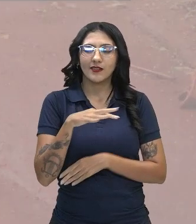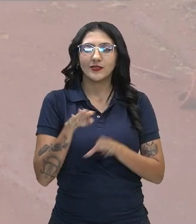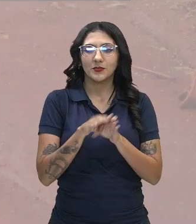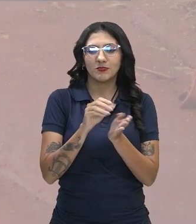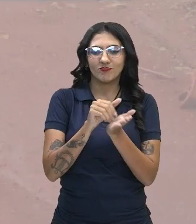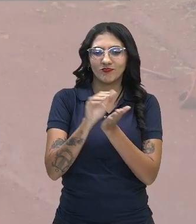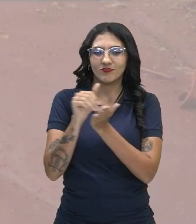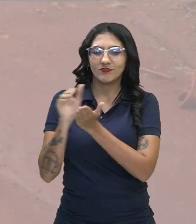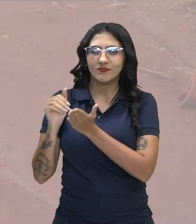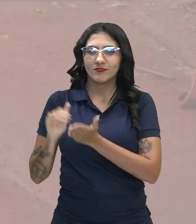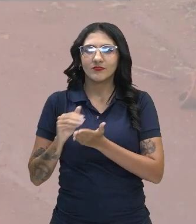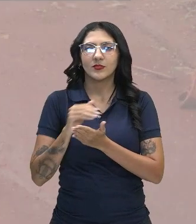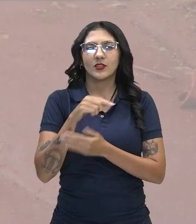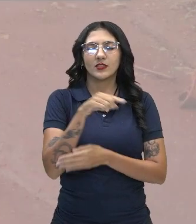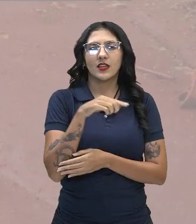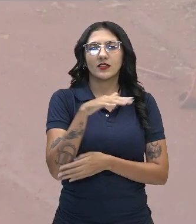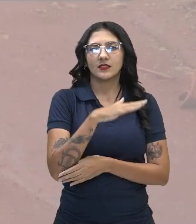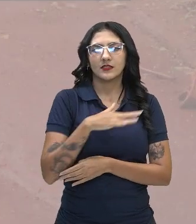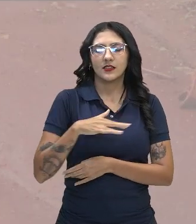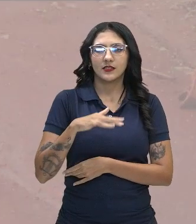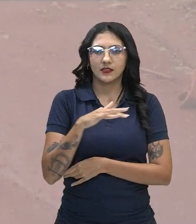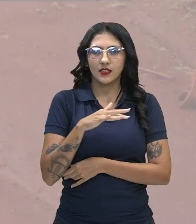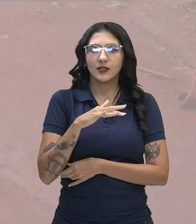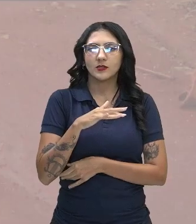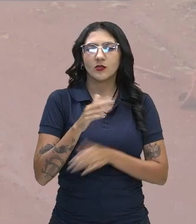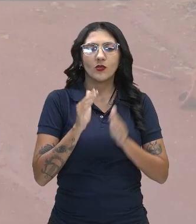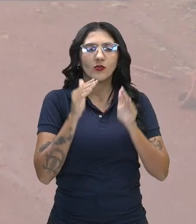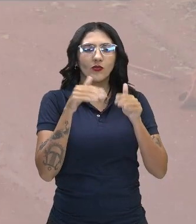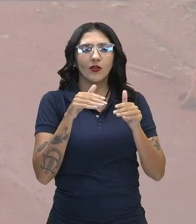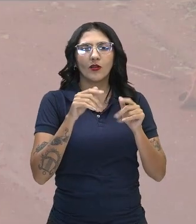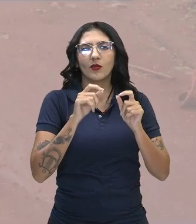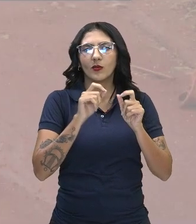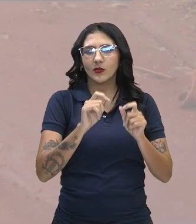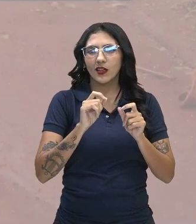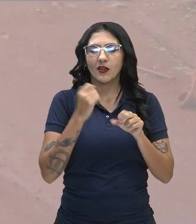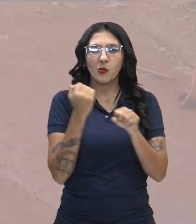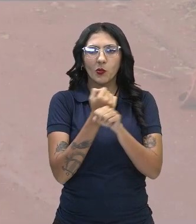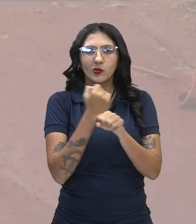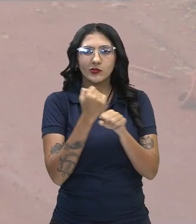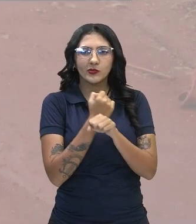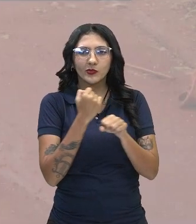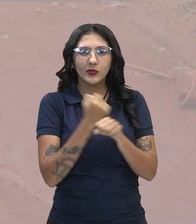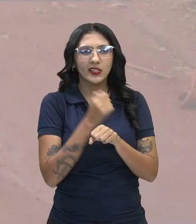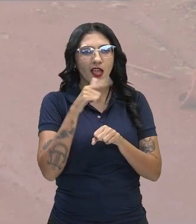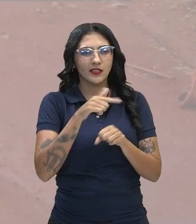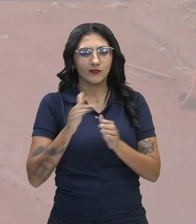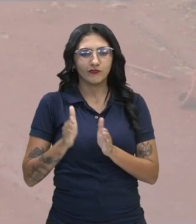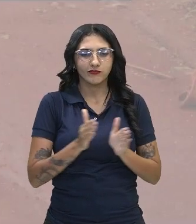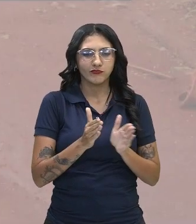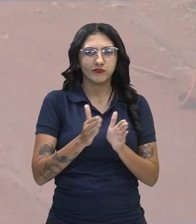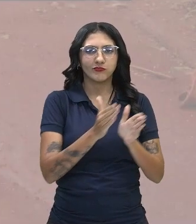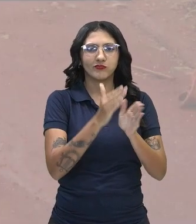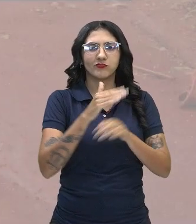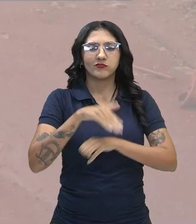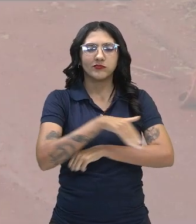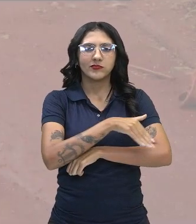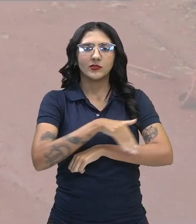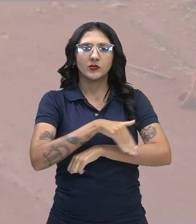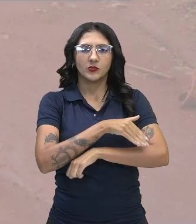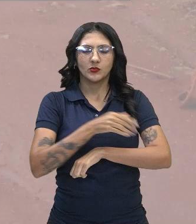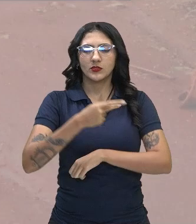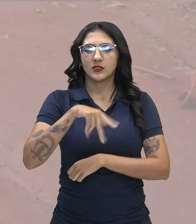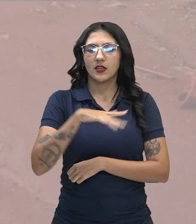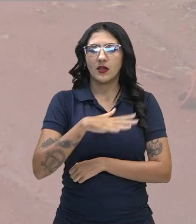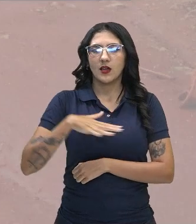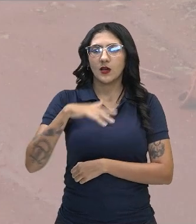dessas áreas com o intuito de criar essa malha rodoviária aí para integrar a região